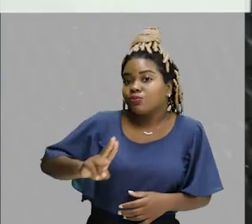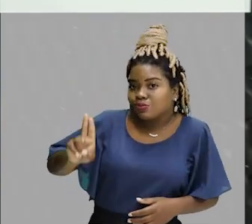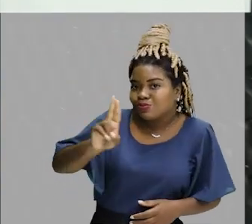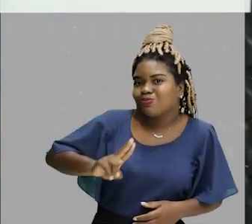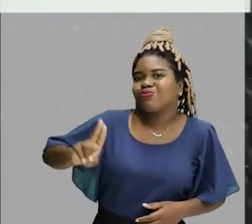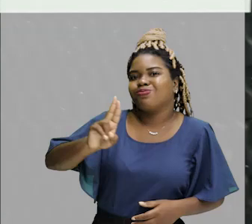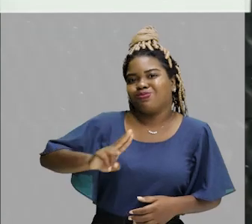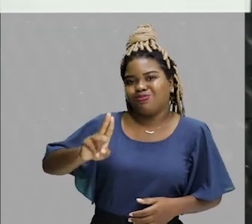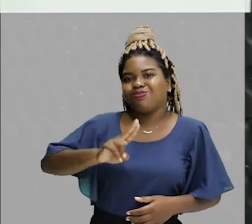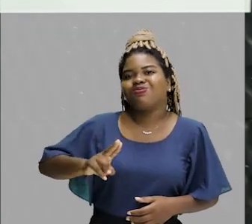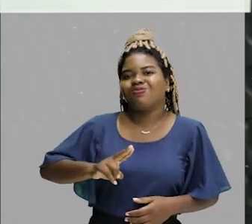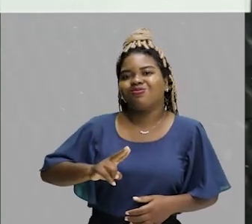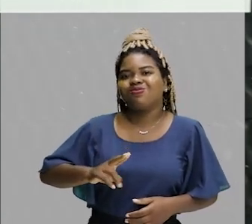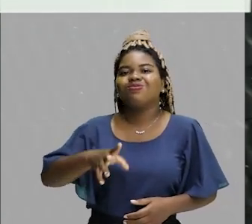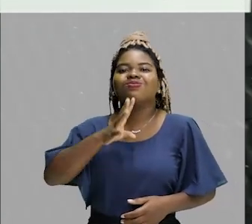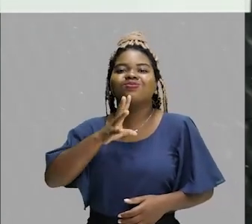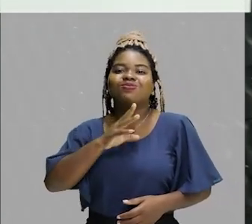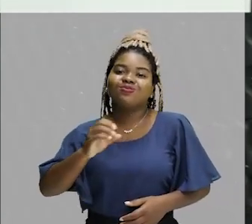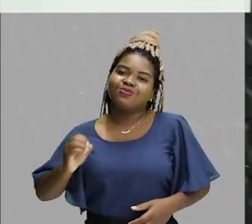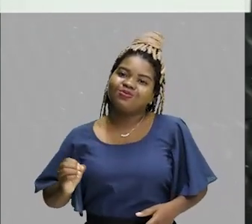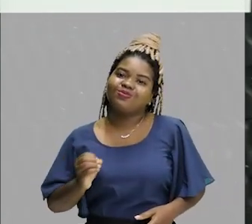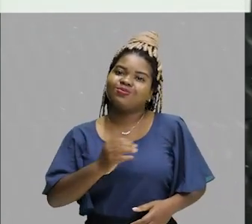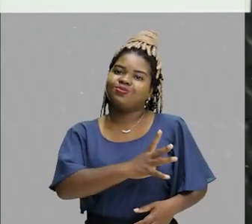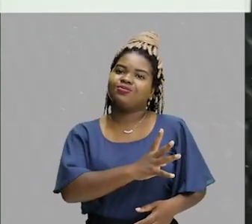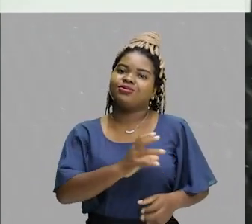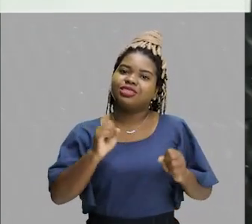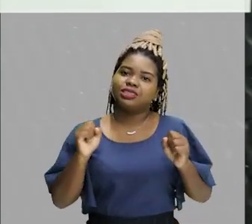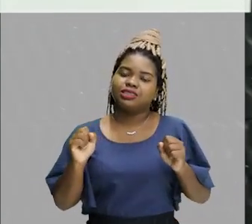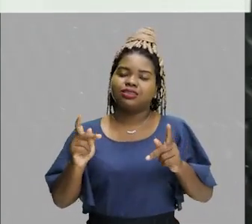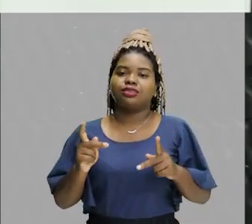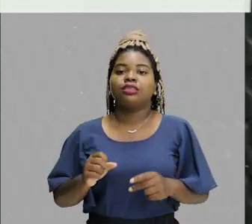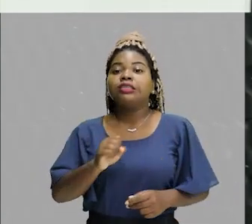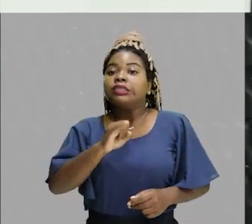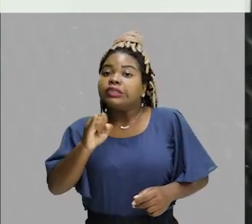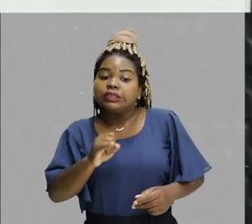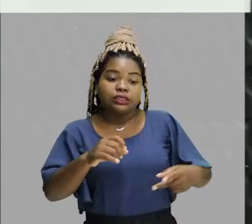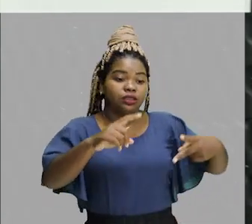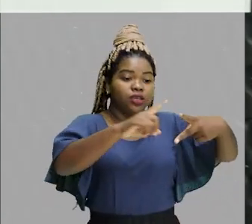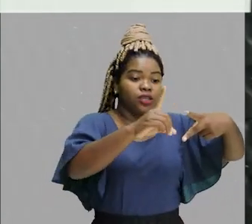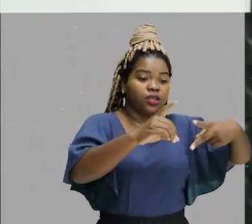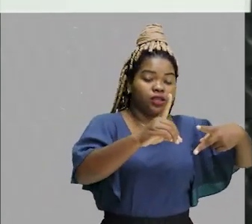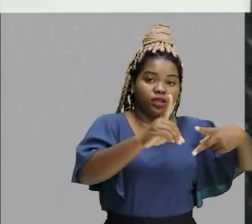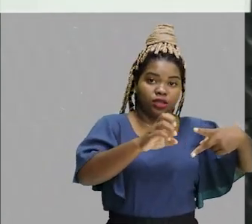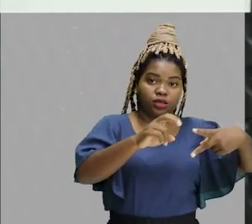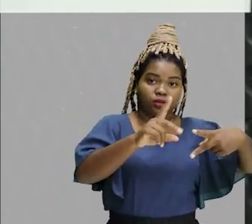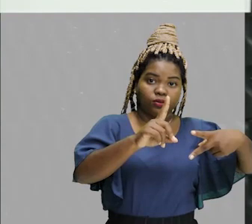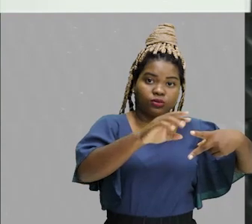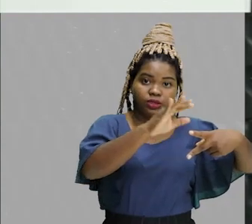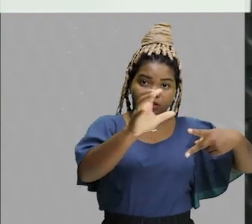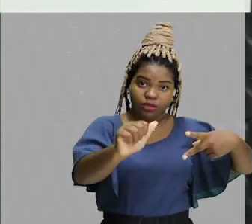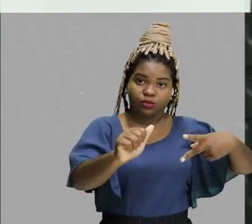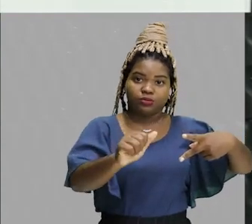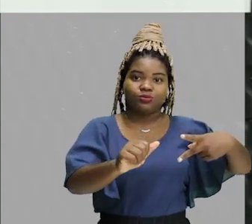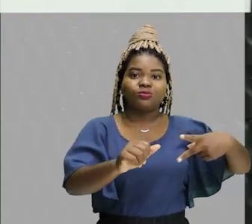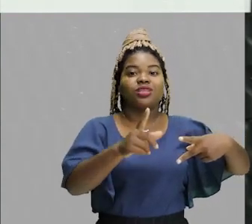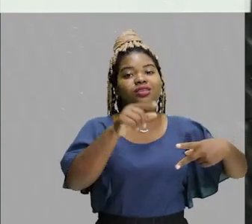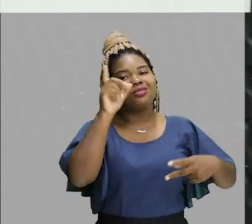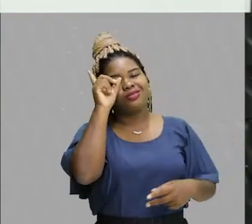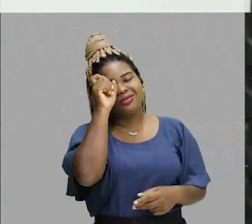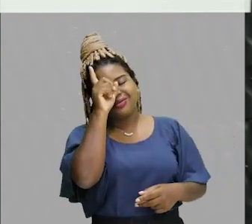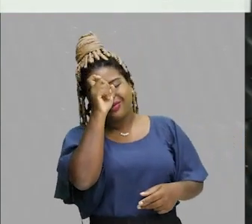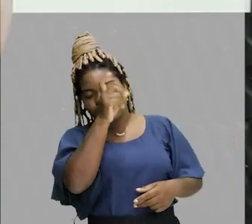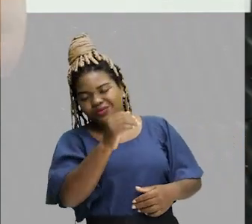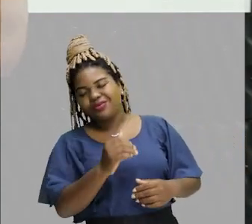vai funcionar de forma inversa agora. Se a dedução tem uma dificuldade de avançar um pouco mais